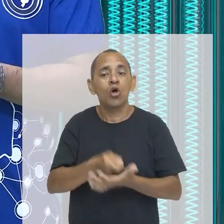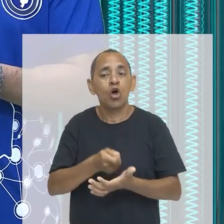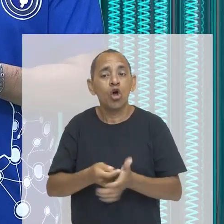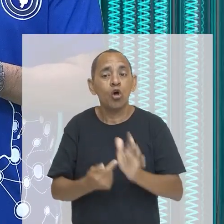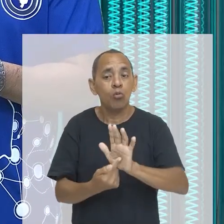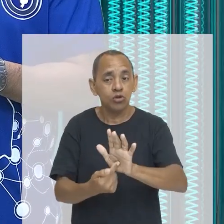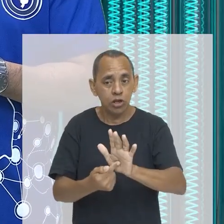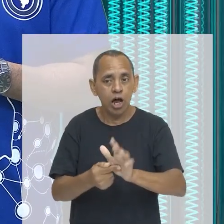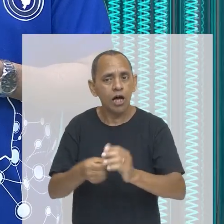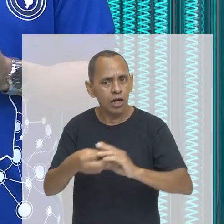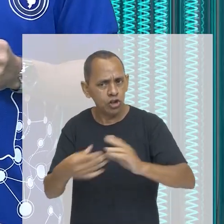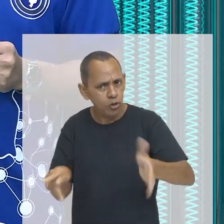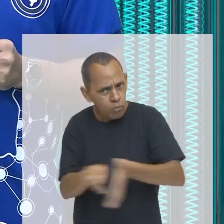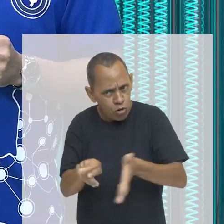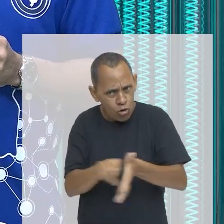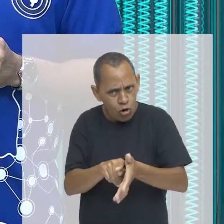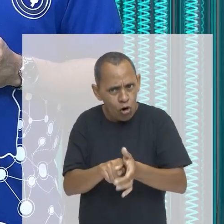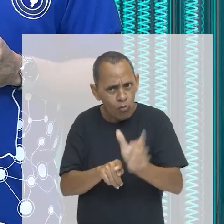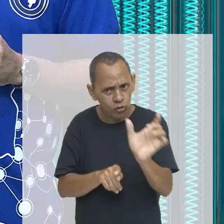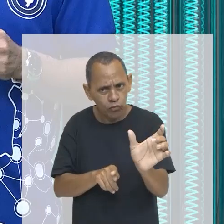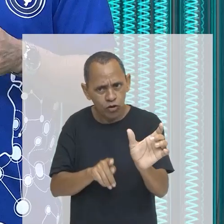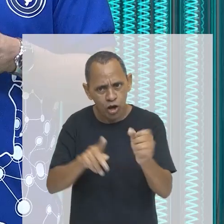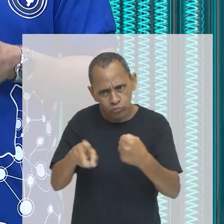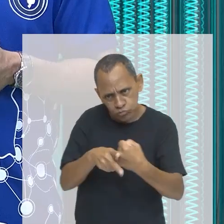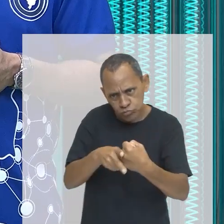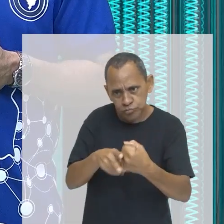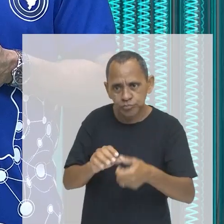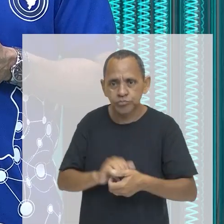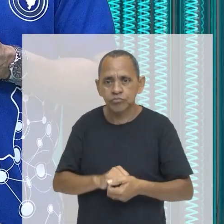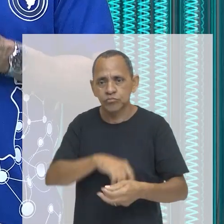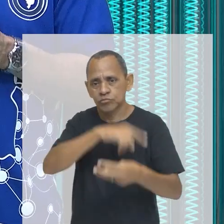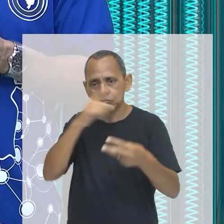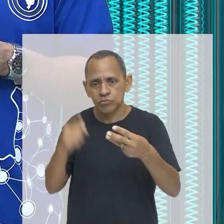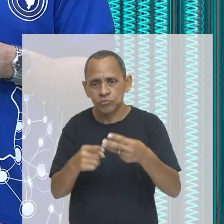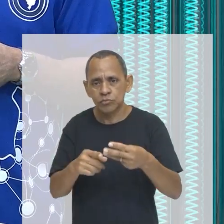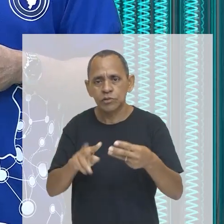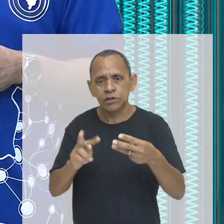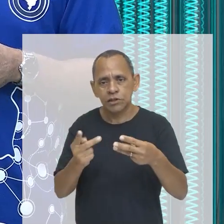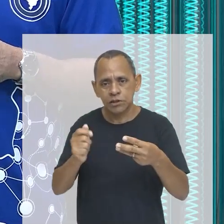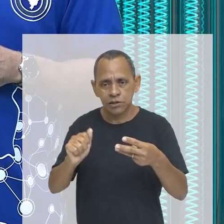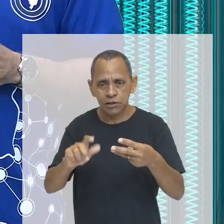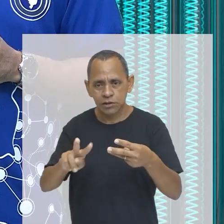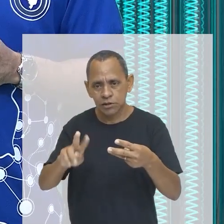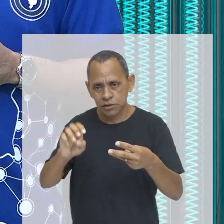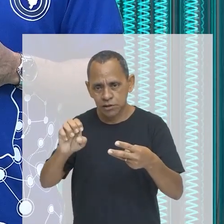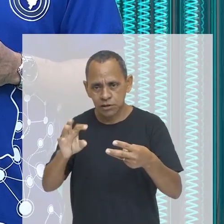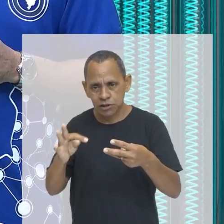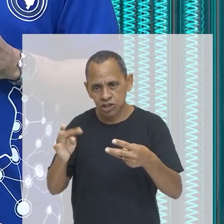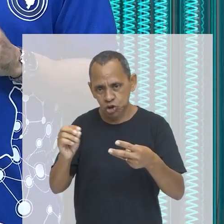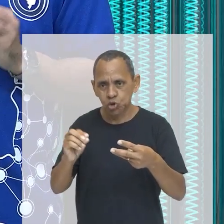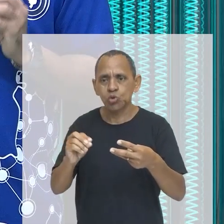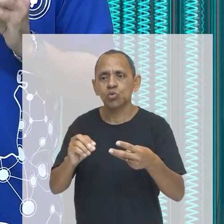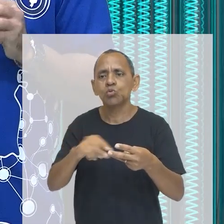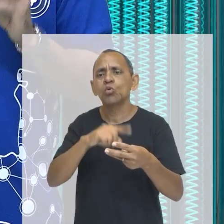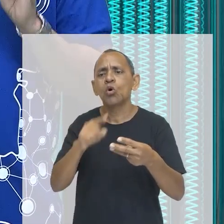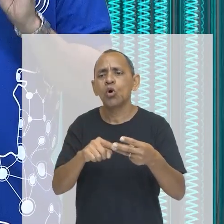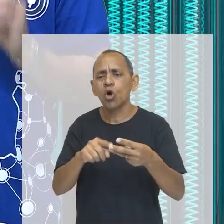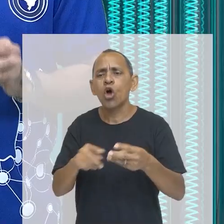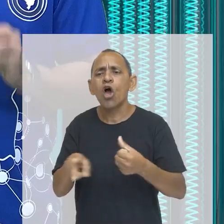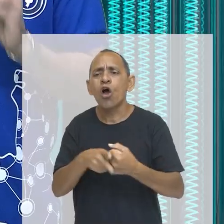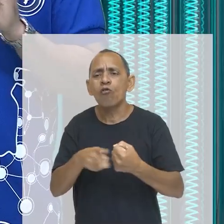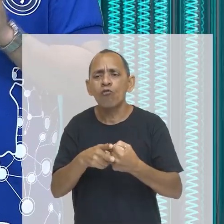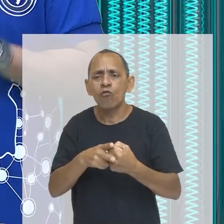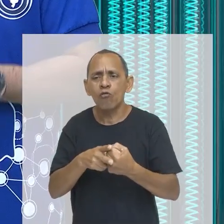é uma característica dele, tá? Outra característica, o verbo have to. O modal have to, ele é um